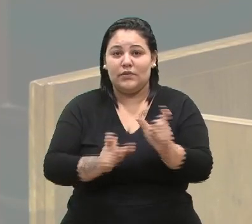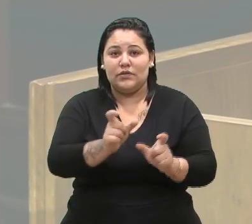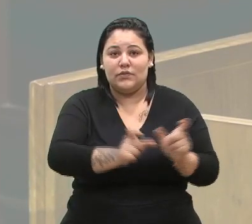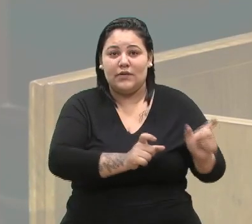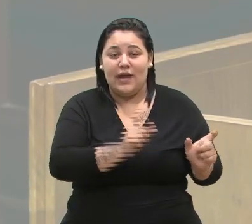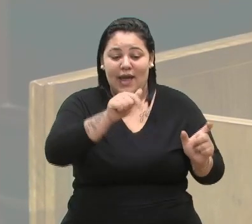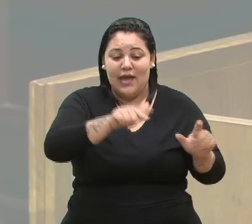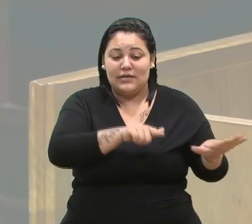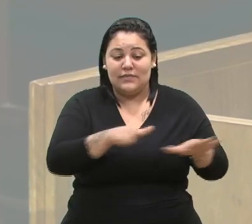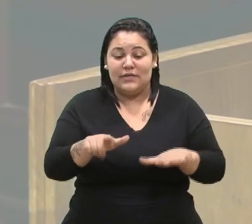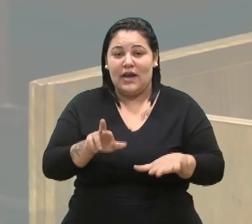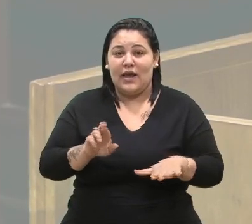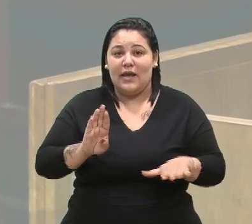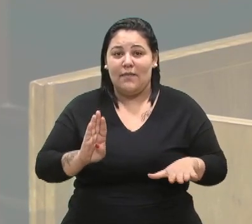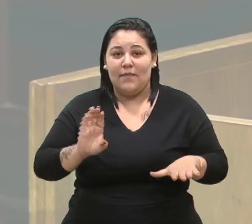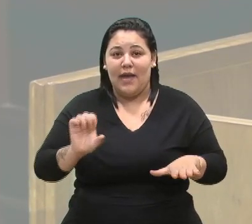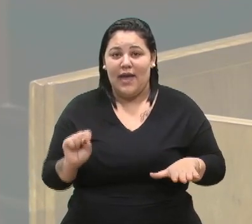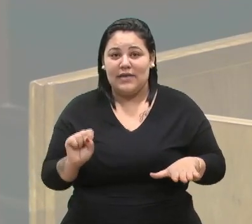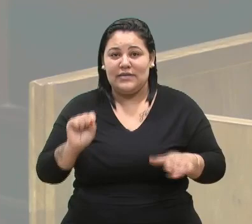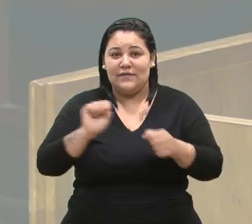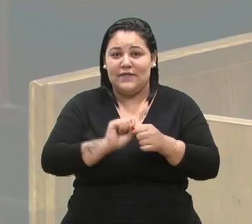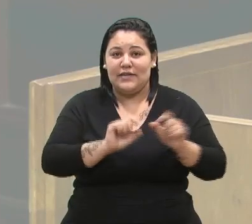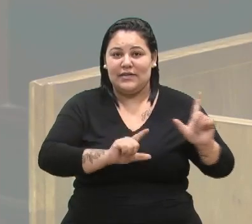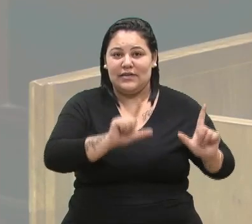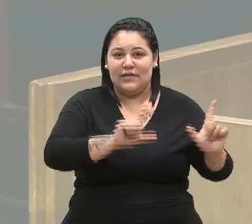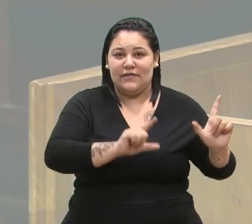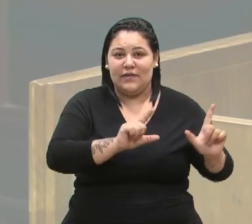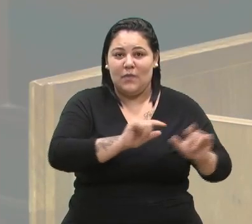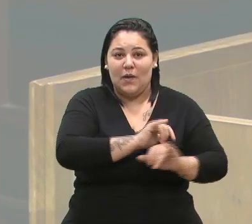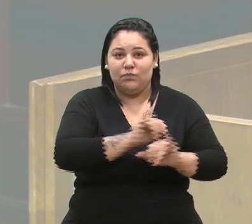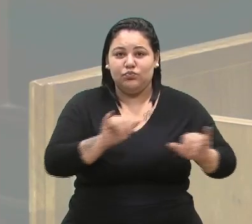RBS do Estado fez uma reportagem